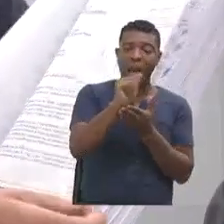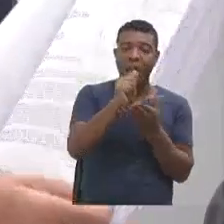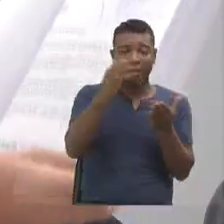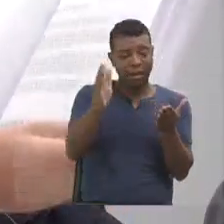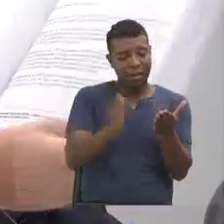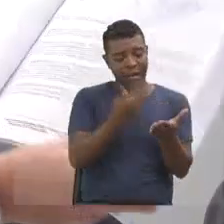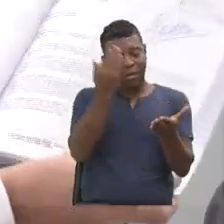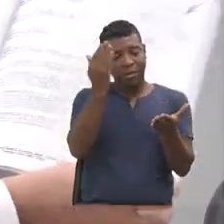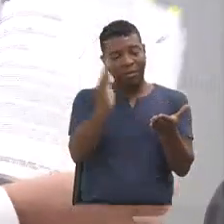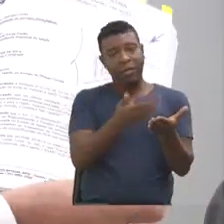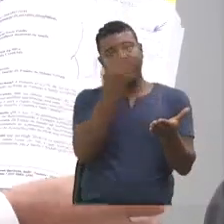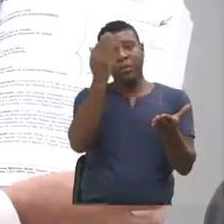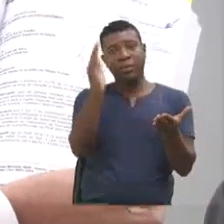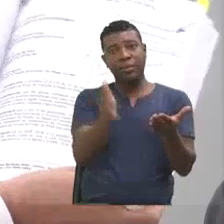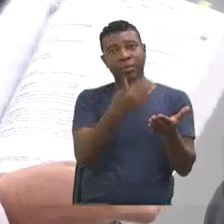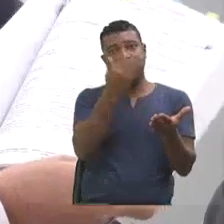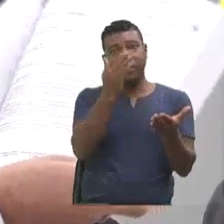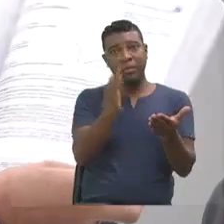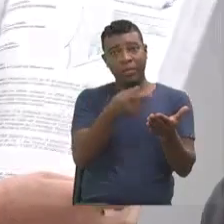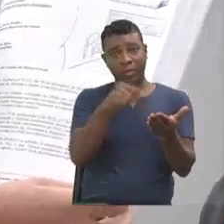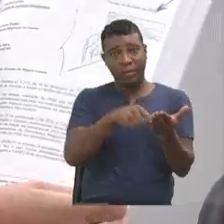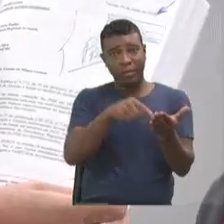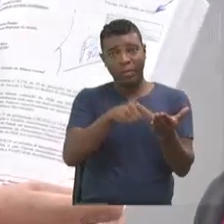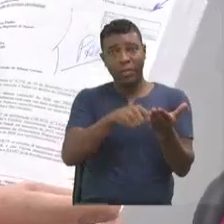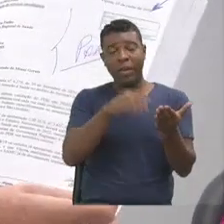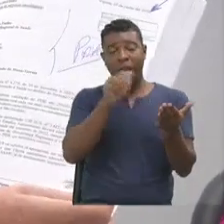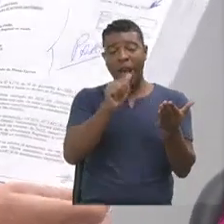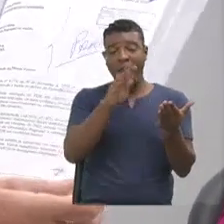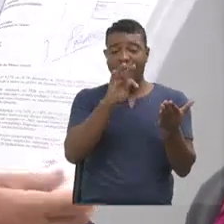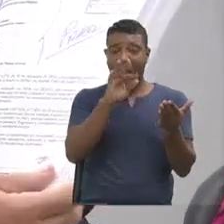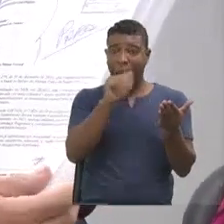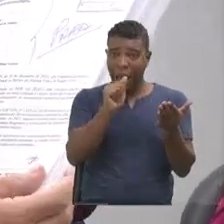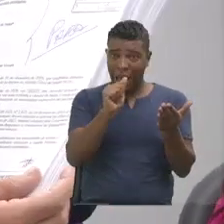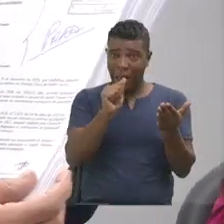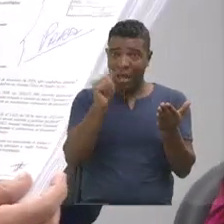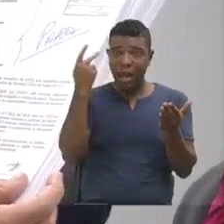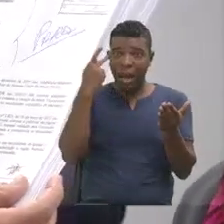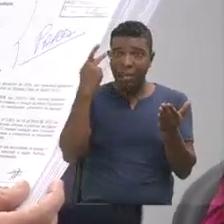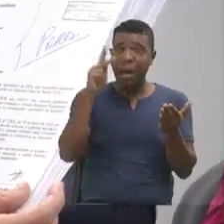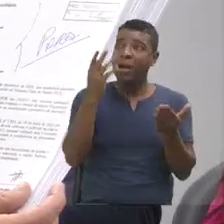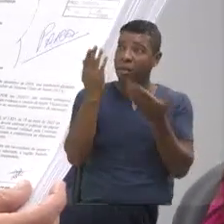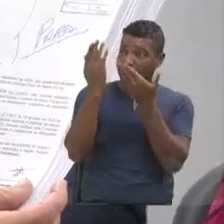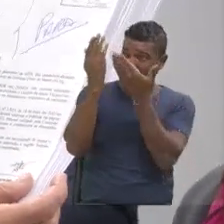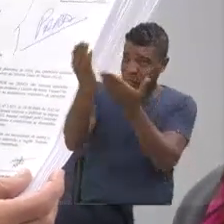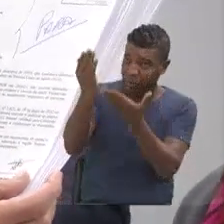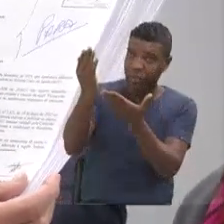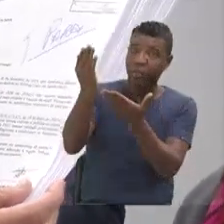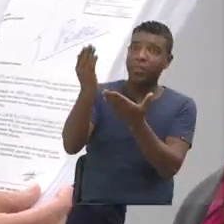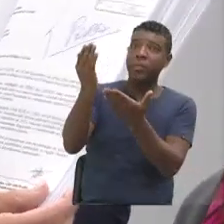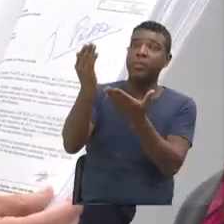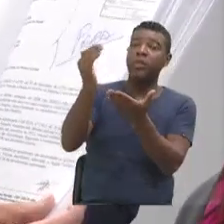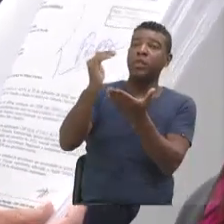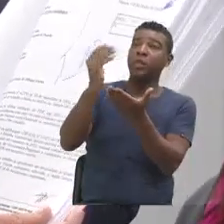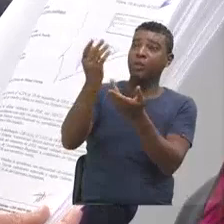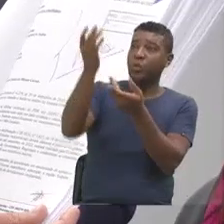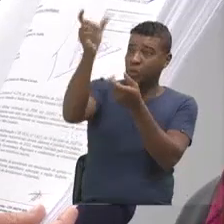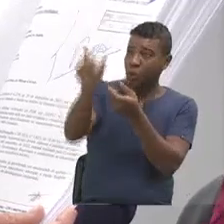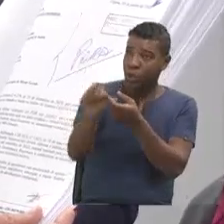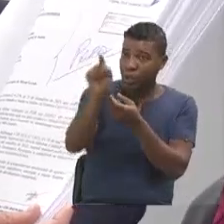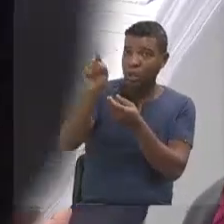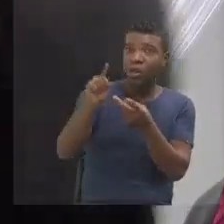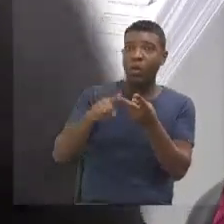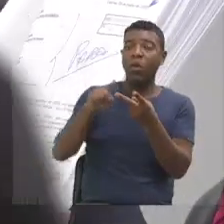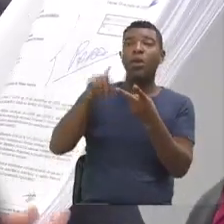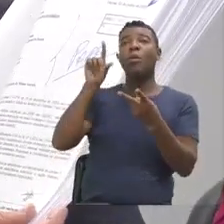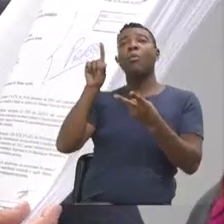atas endereçadas encaminhadas para o senhor encaminhada para o ex-presidente